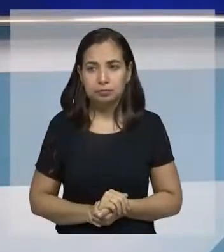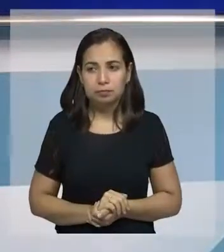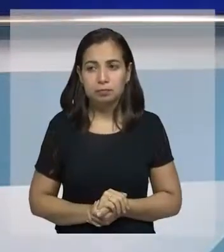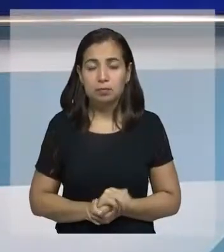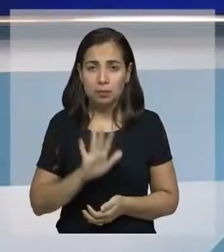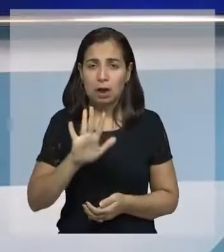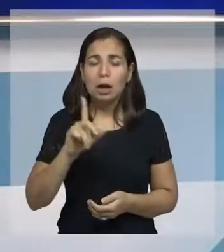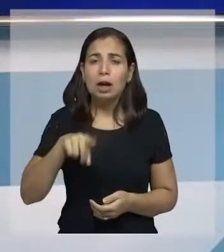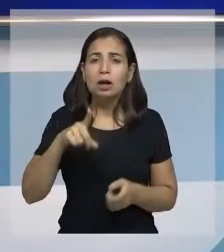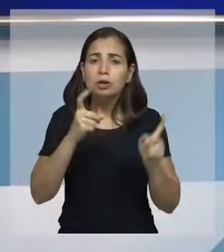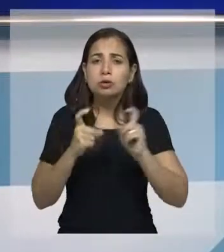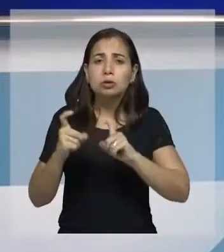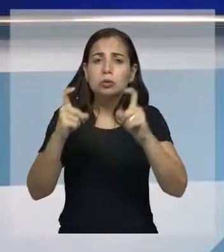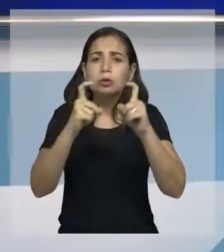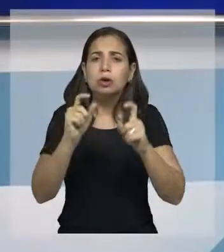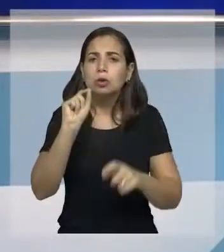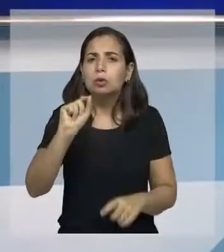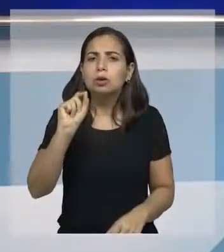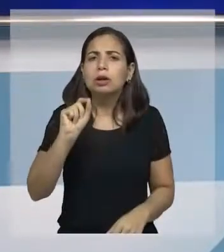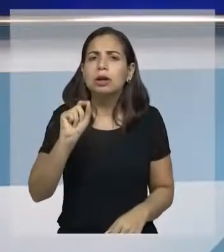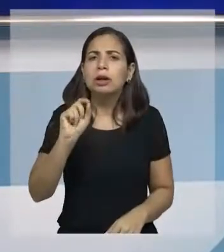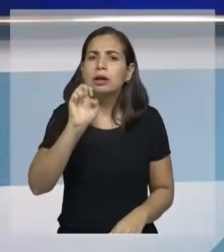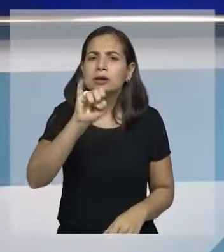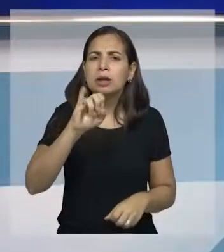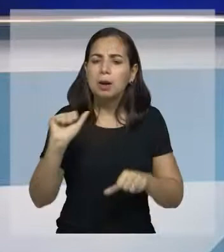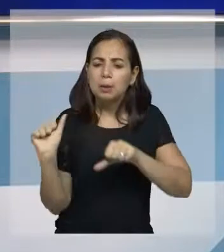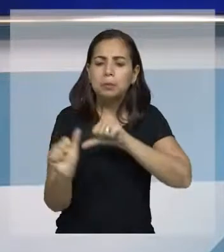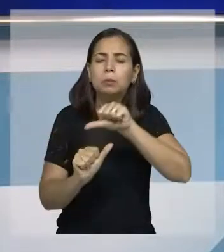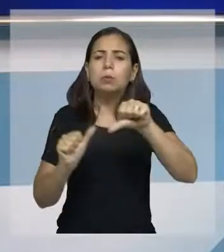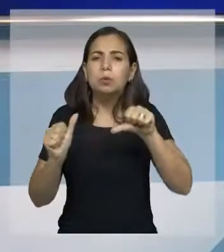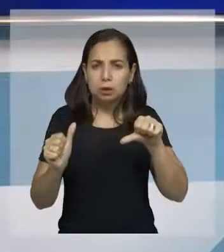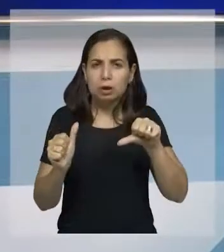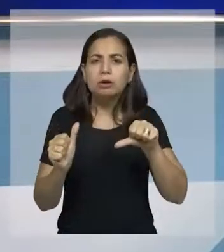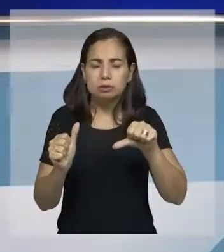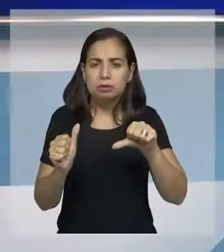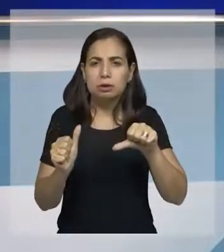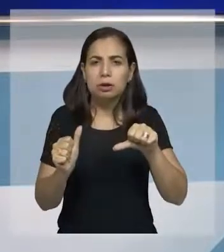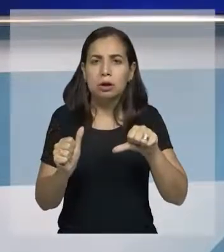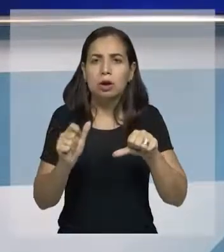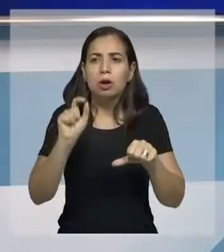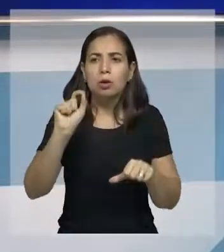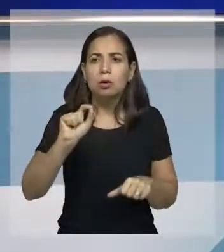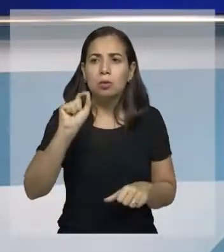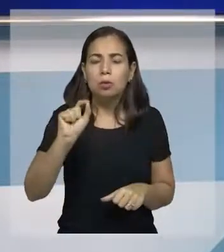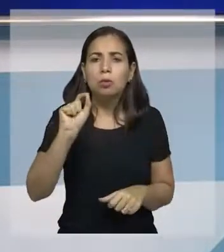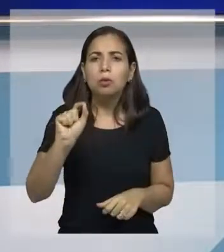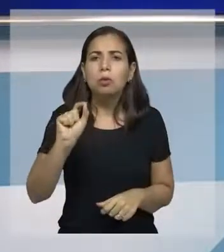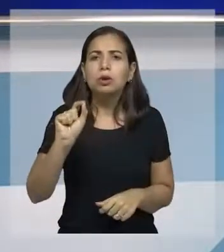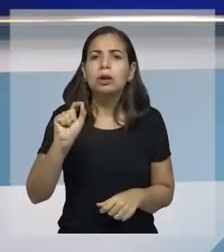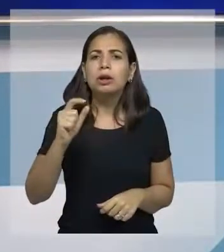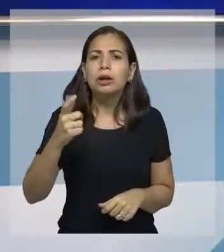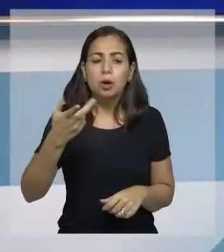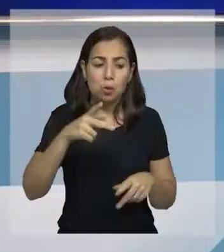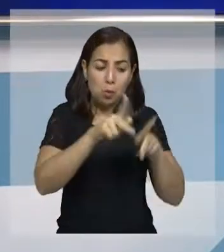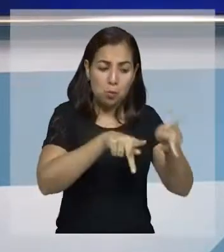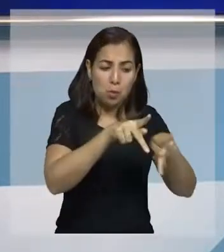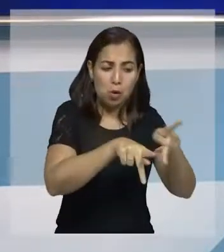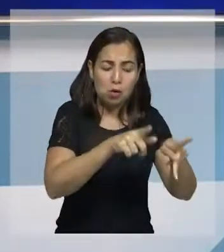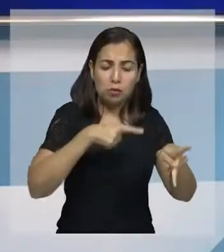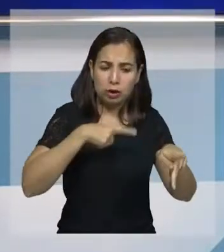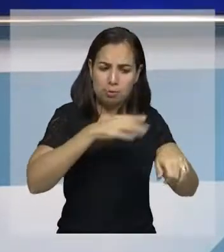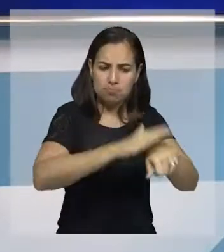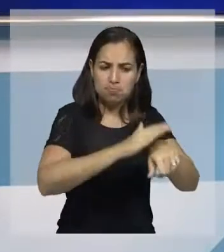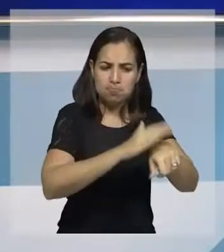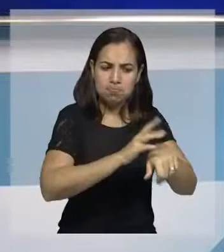renovação não será assim e o povo não terá esse protagonismo todo, porque quando você fala que o povo